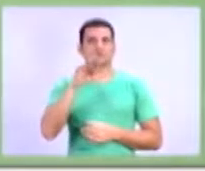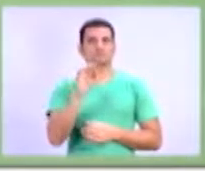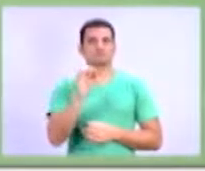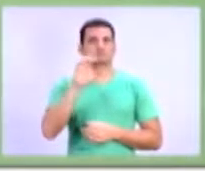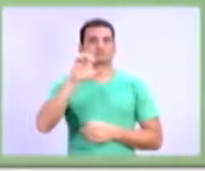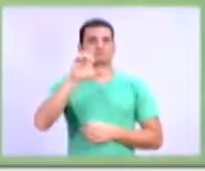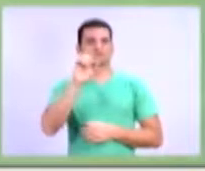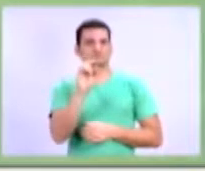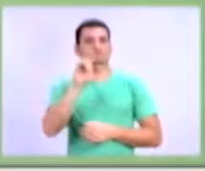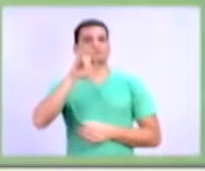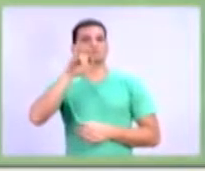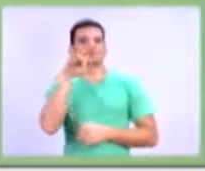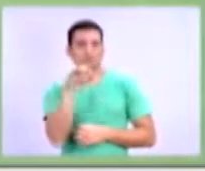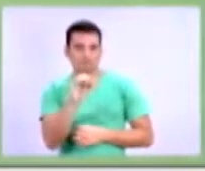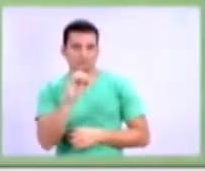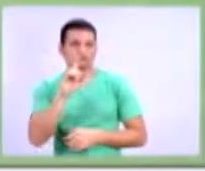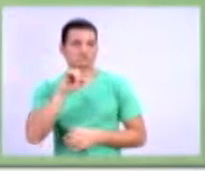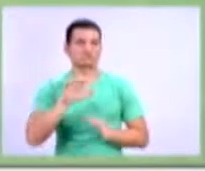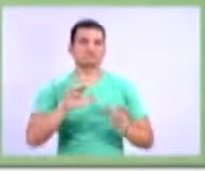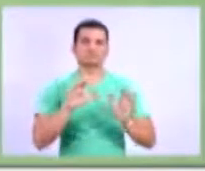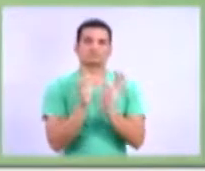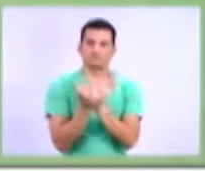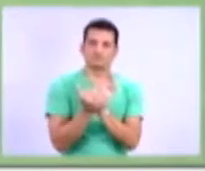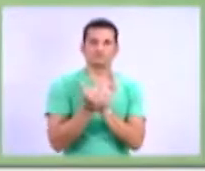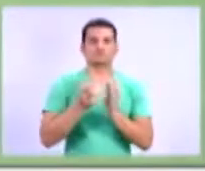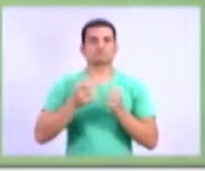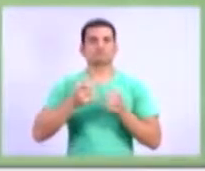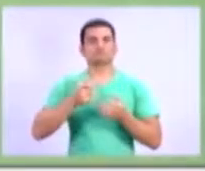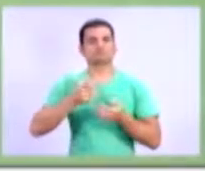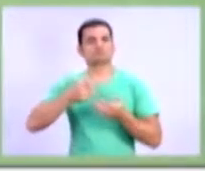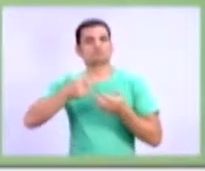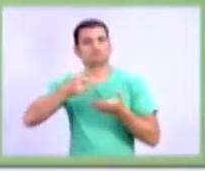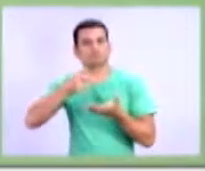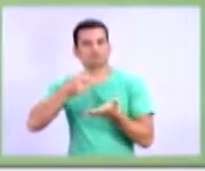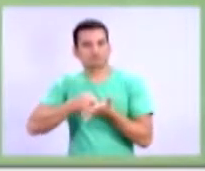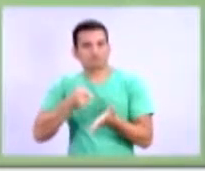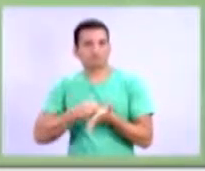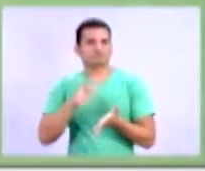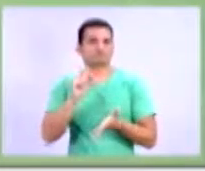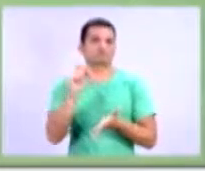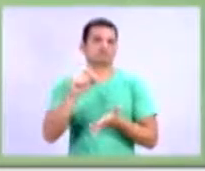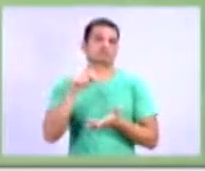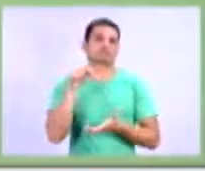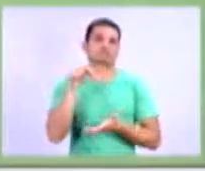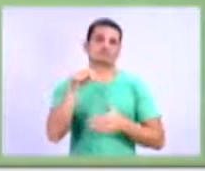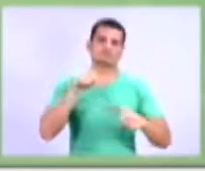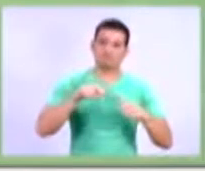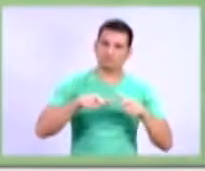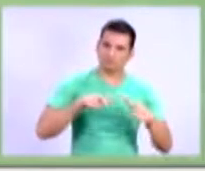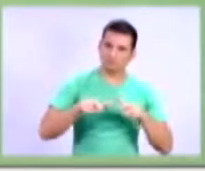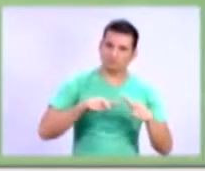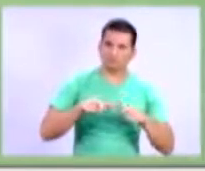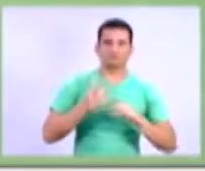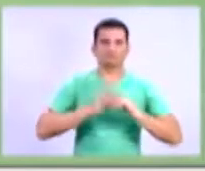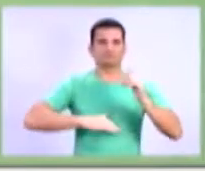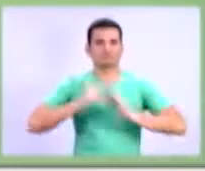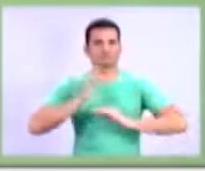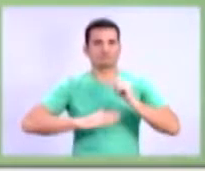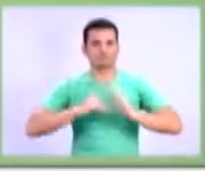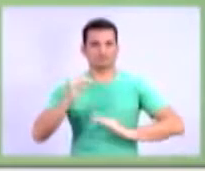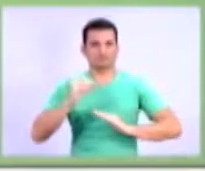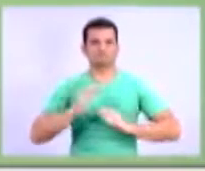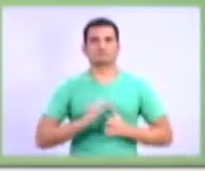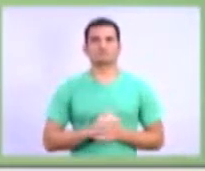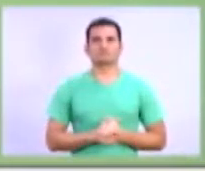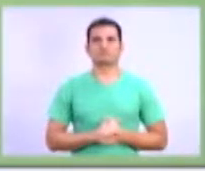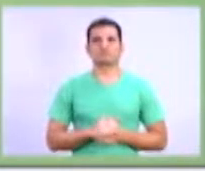o conjunto dos deveres exigidos no exercício de uma determinada profissão.